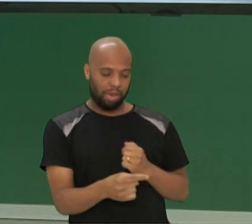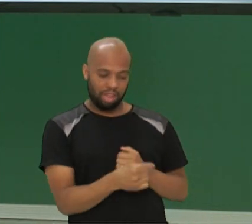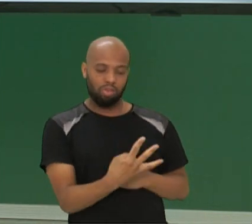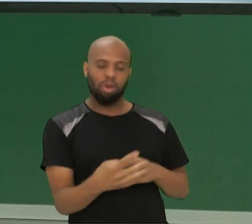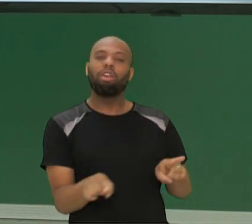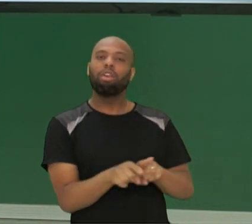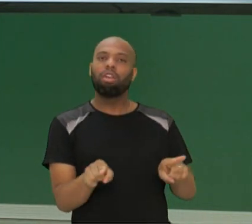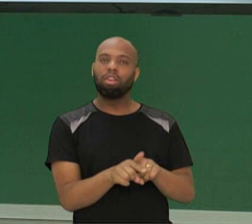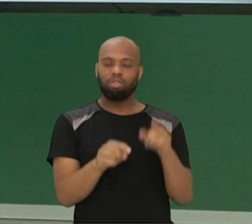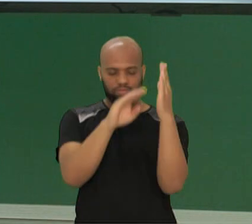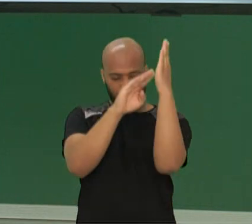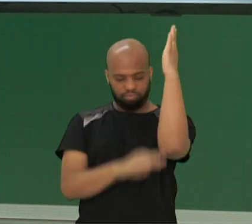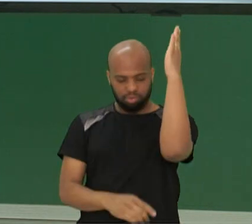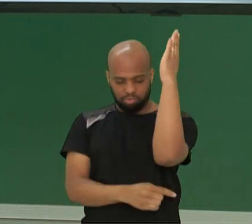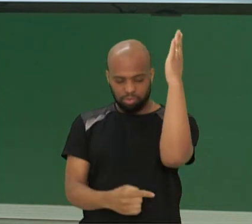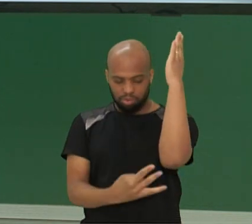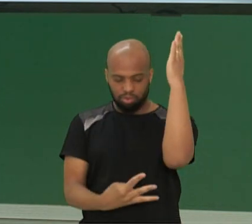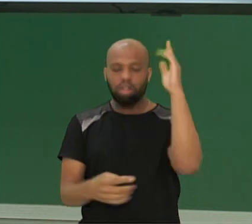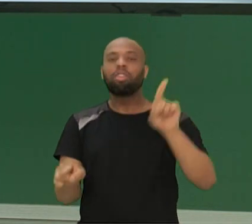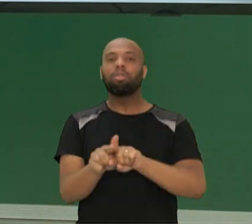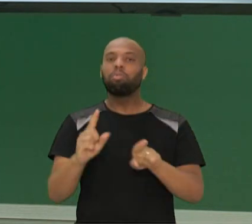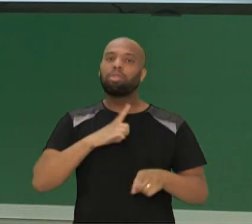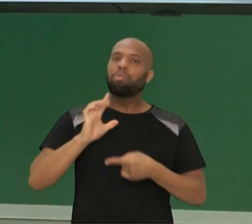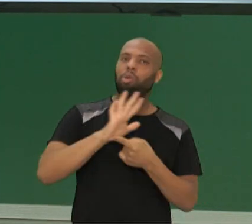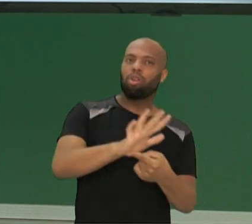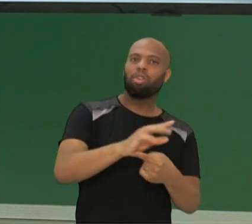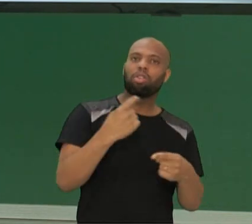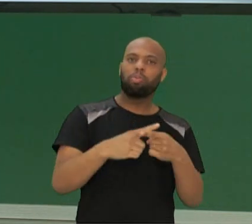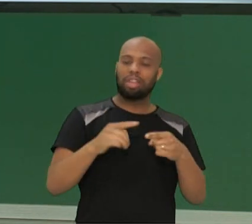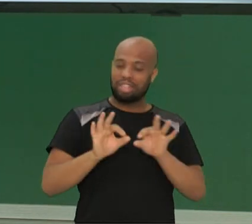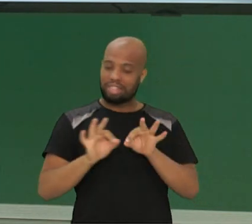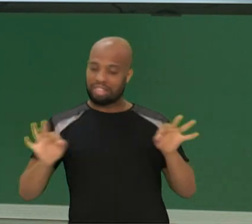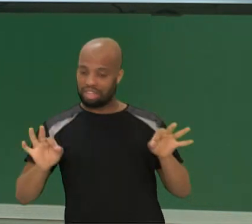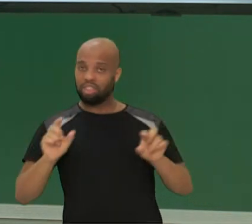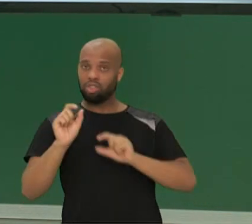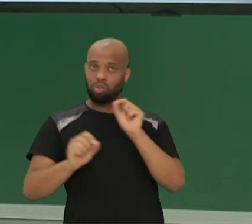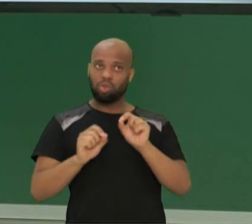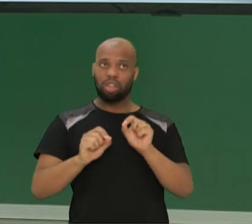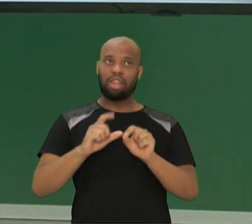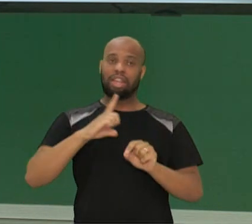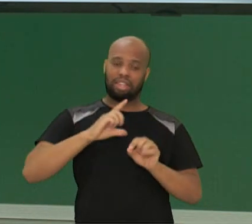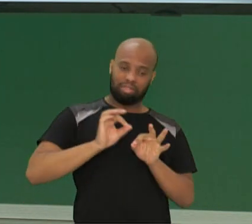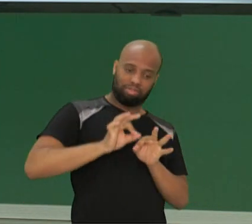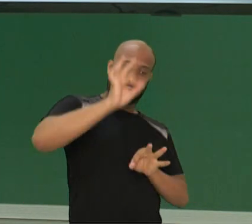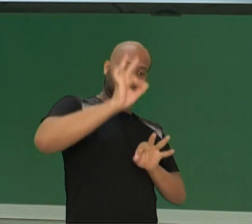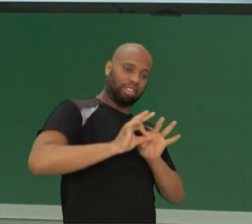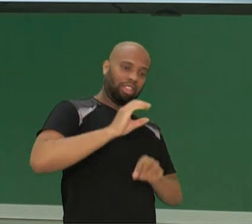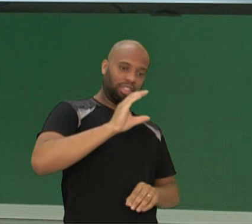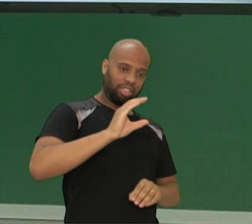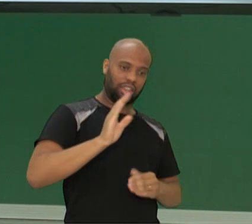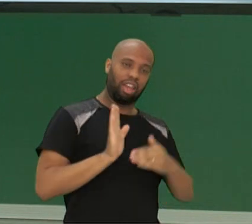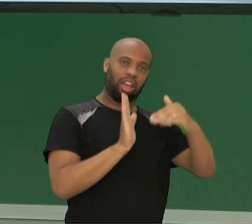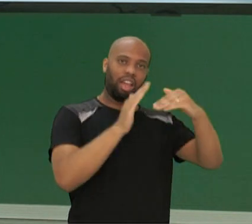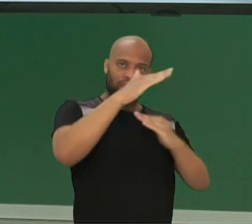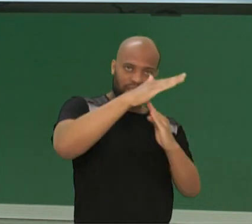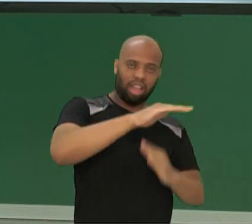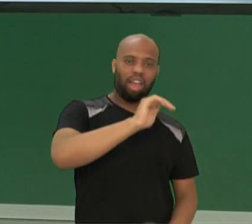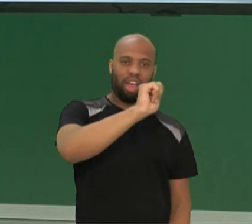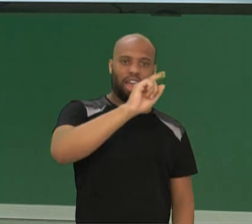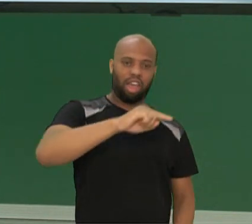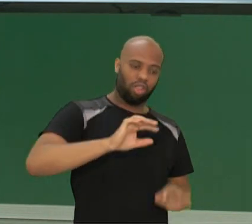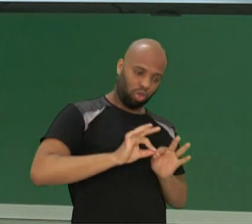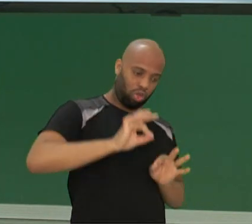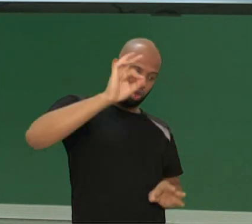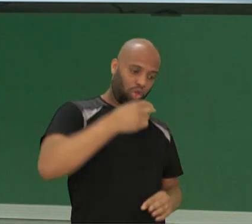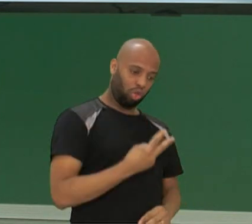está indicado na nossa figura também. Então, a distância do centro até o A, eu vou andar do 2 até o 8,